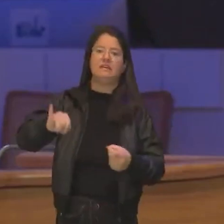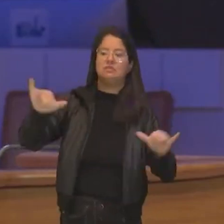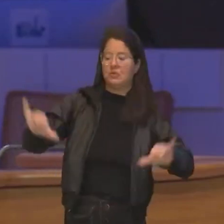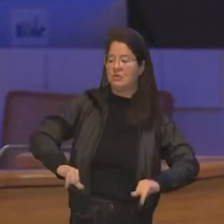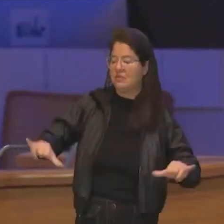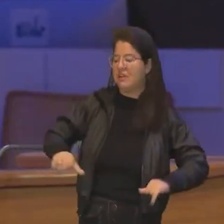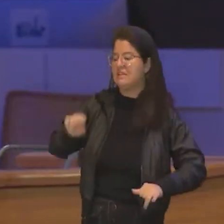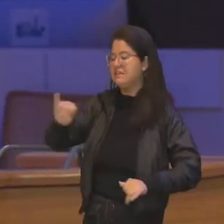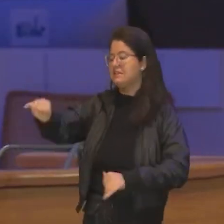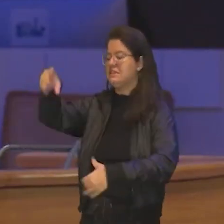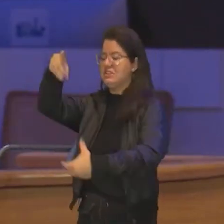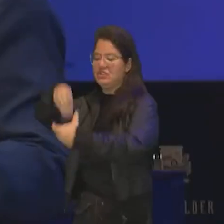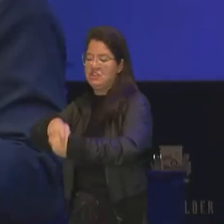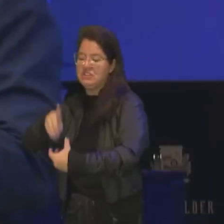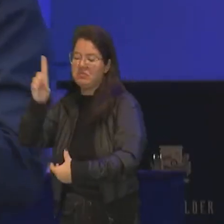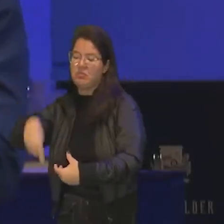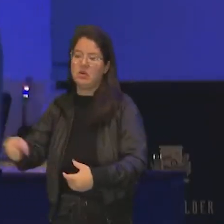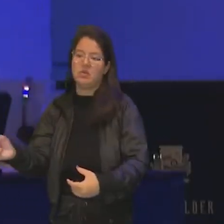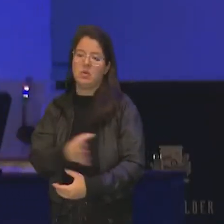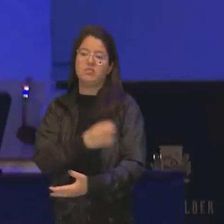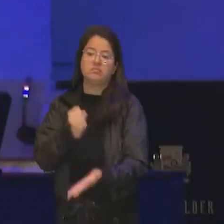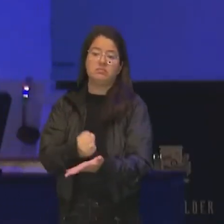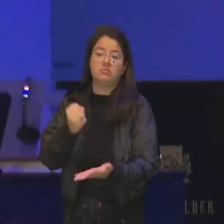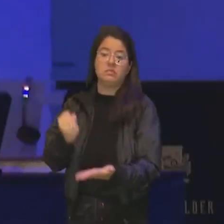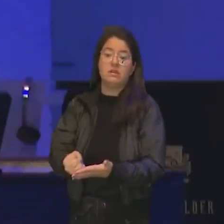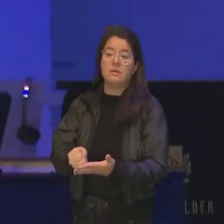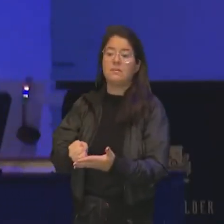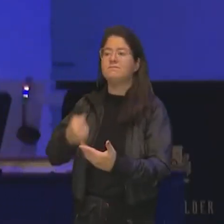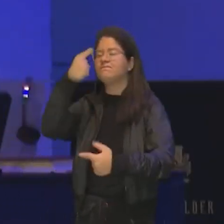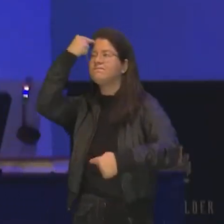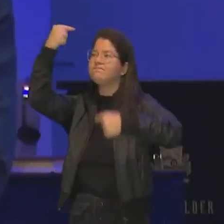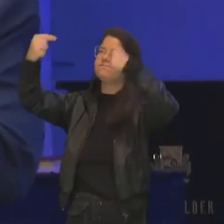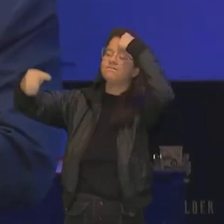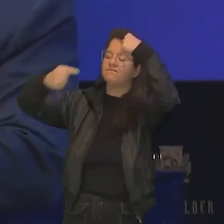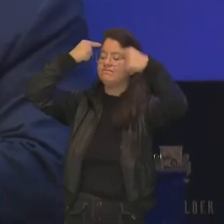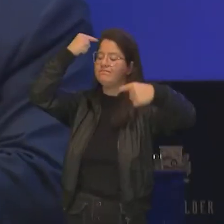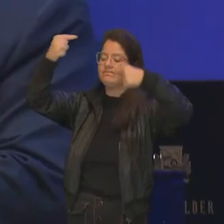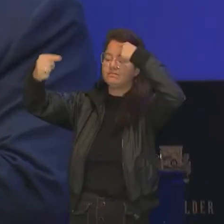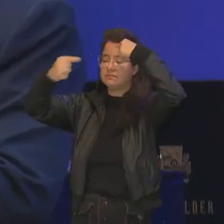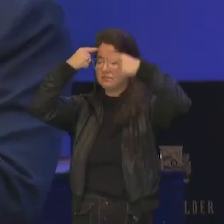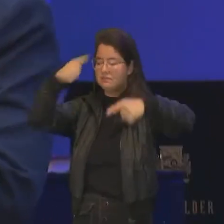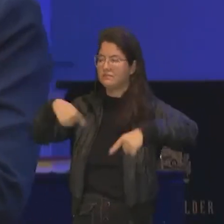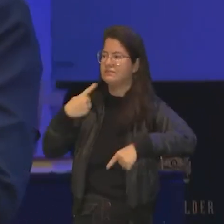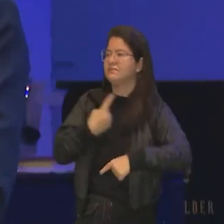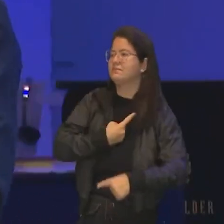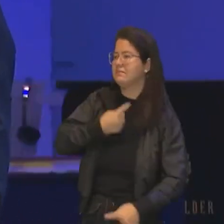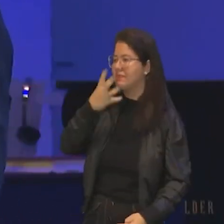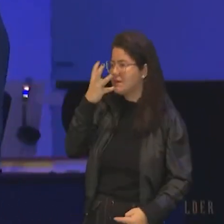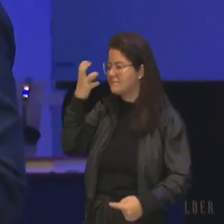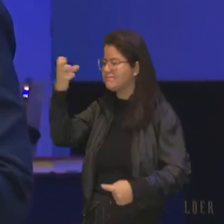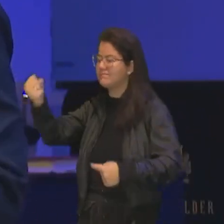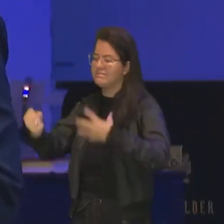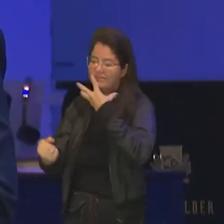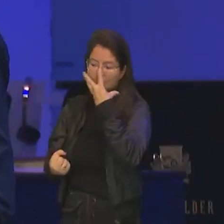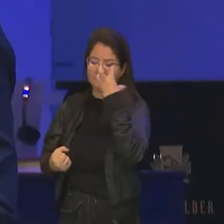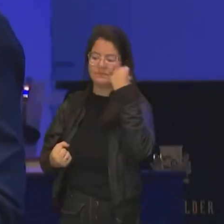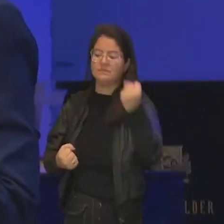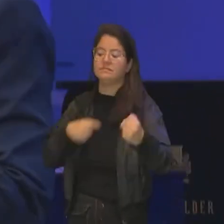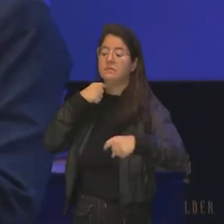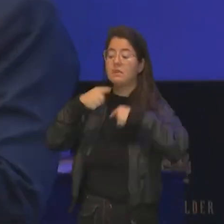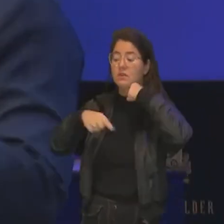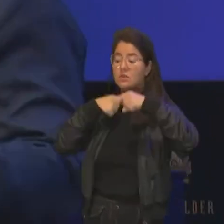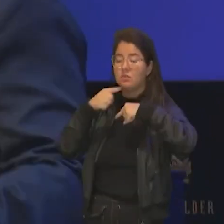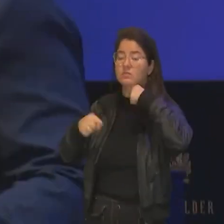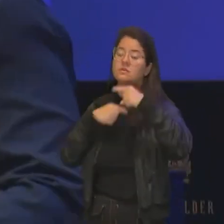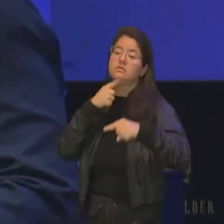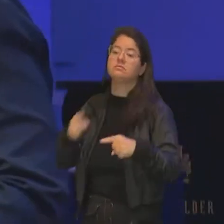Testamento, e tantas outras questões que nós vamos formulando e vamos sendo atraídos por essas questões, por essas indagações, que